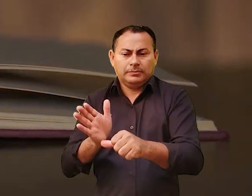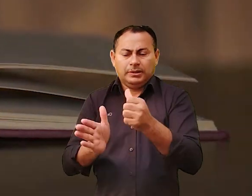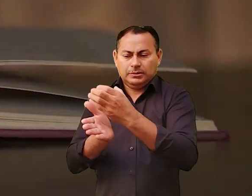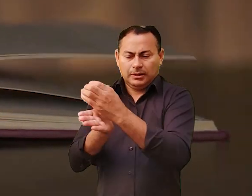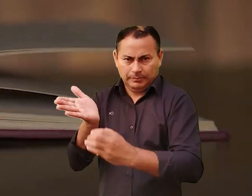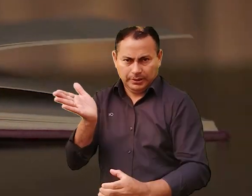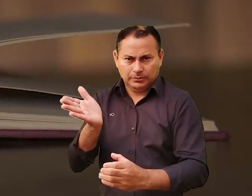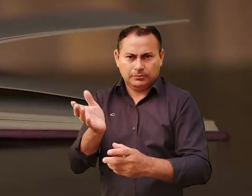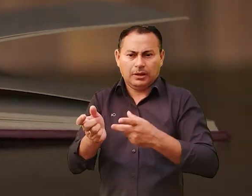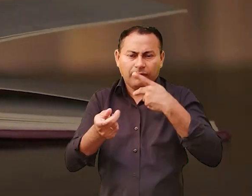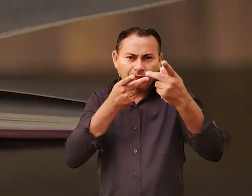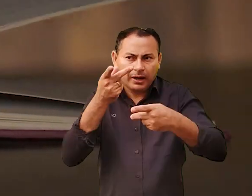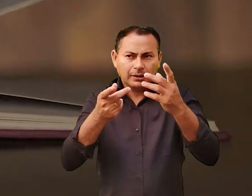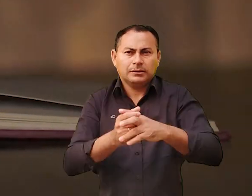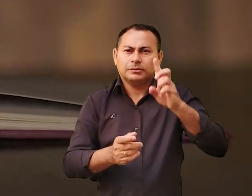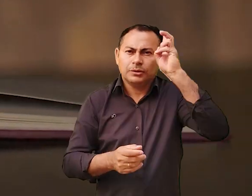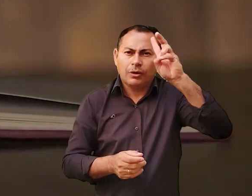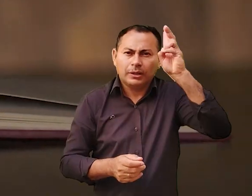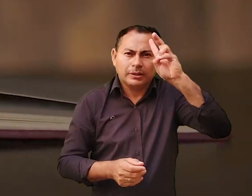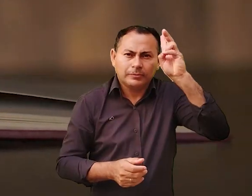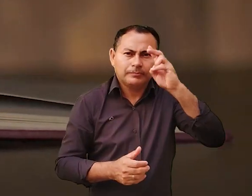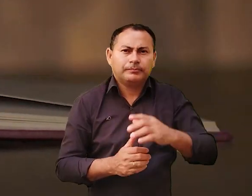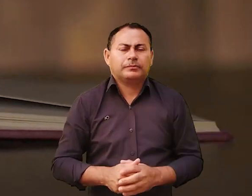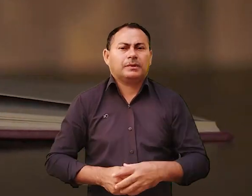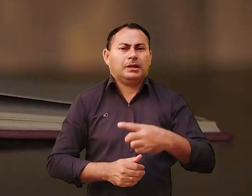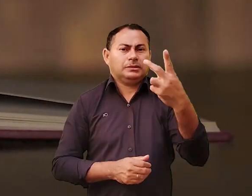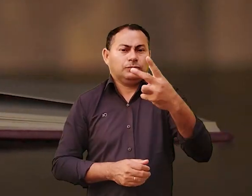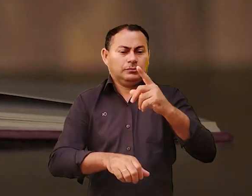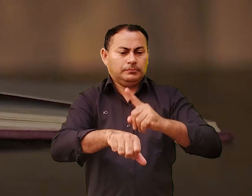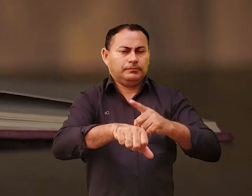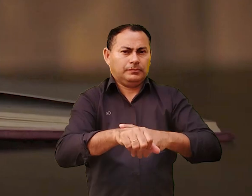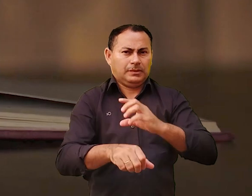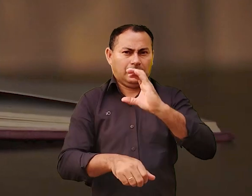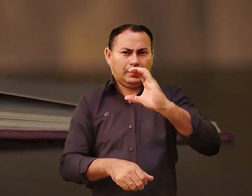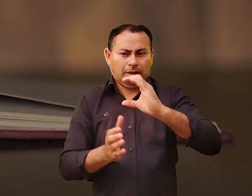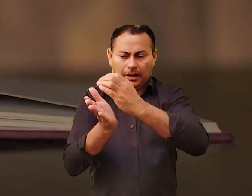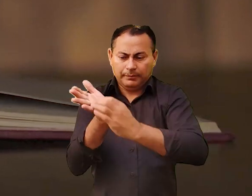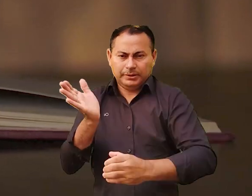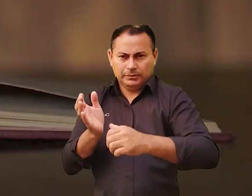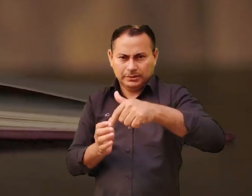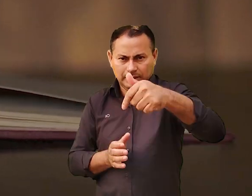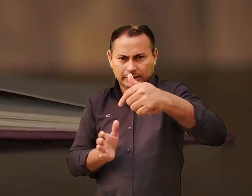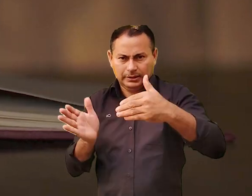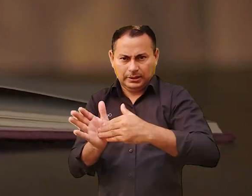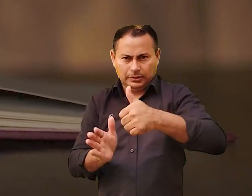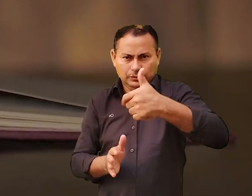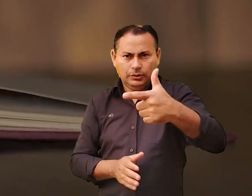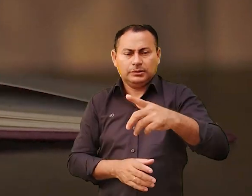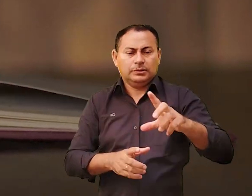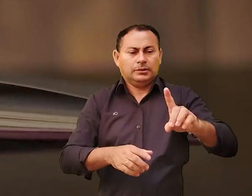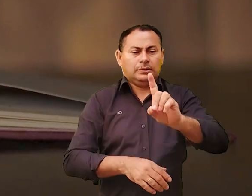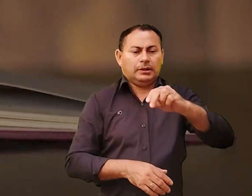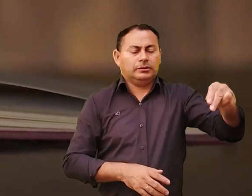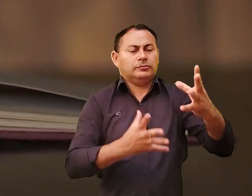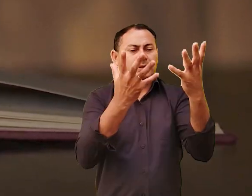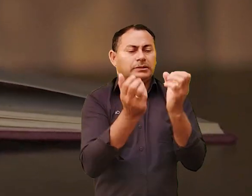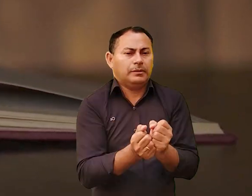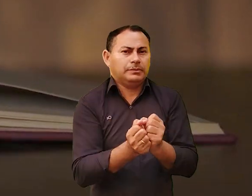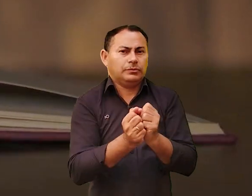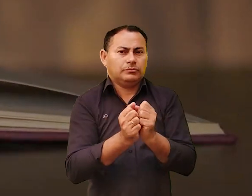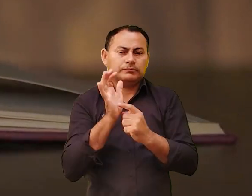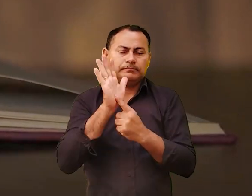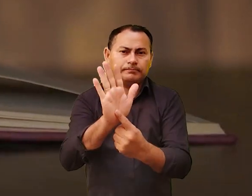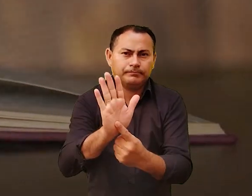primeiros capítulos, a narrativa histórica. A segunda parte vai dos capítulos 7 até o 12, quando Daniel recebe suas